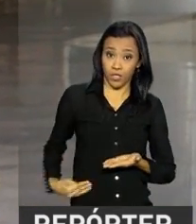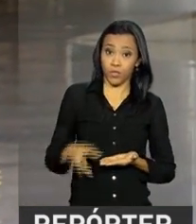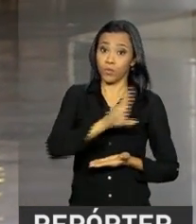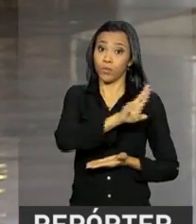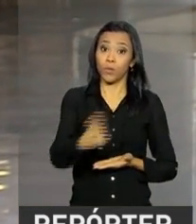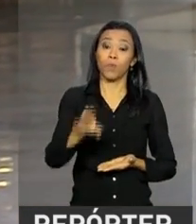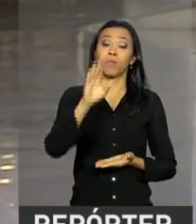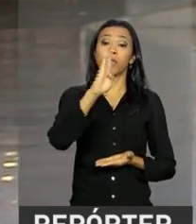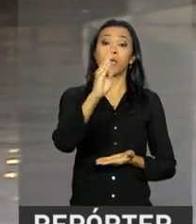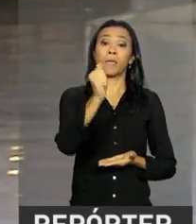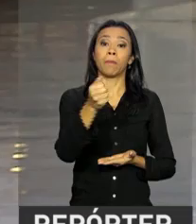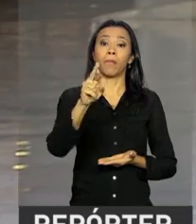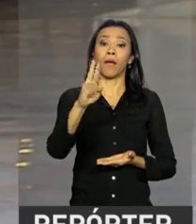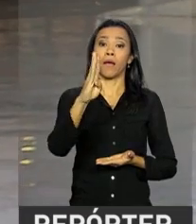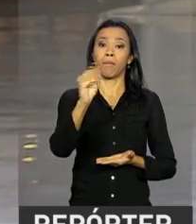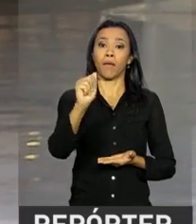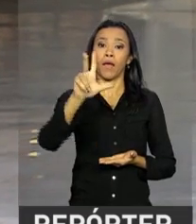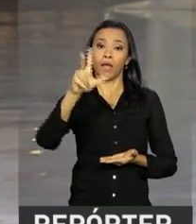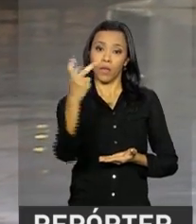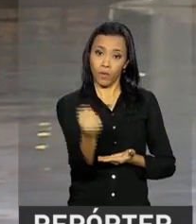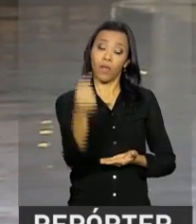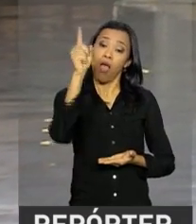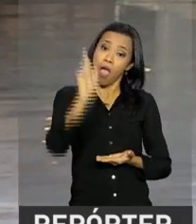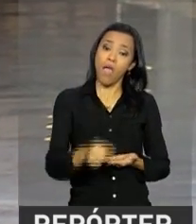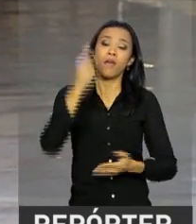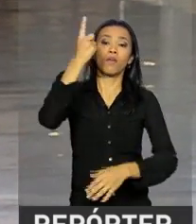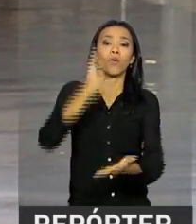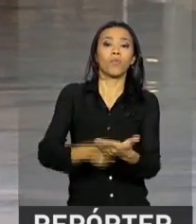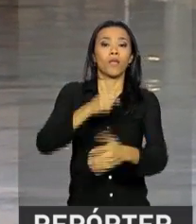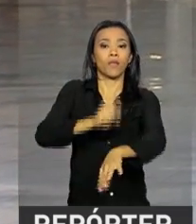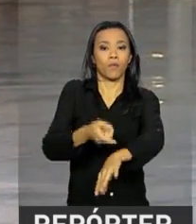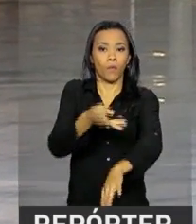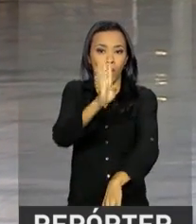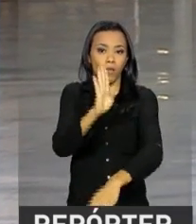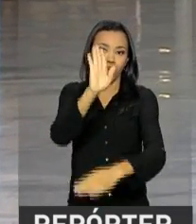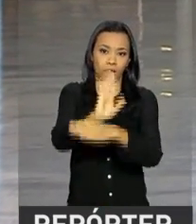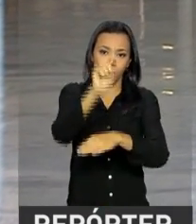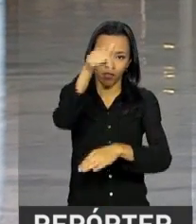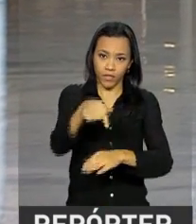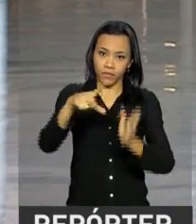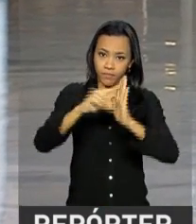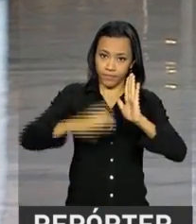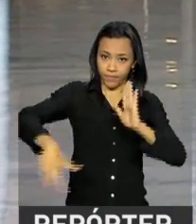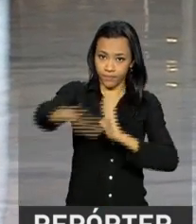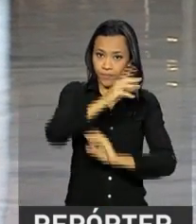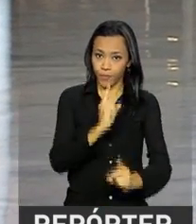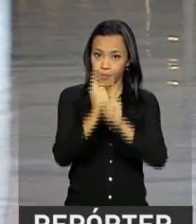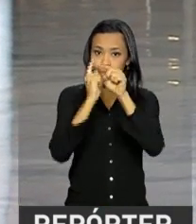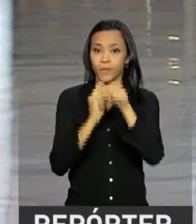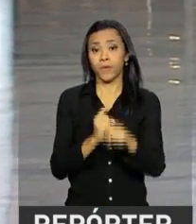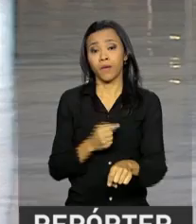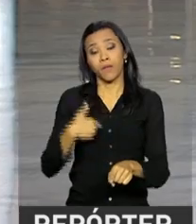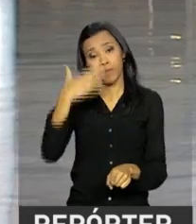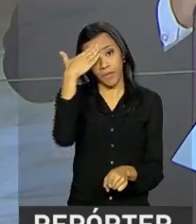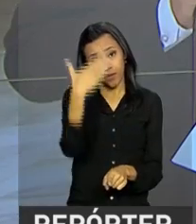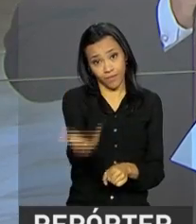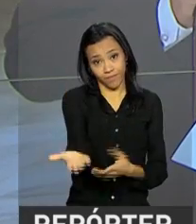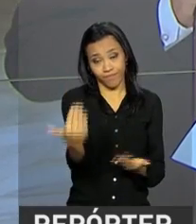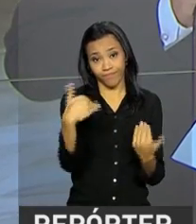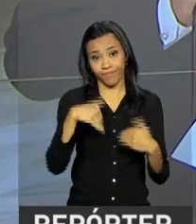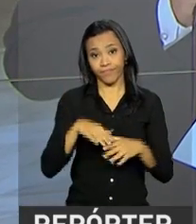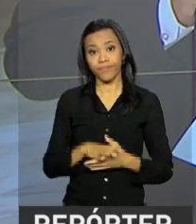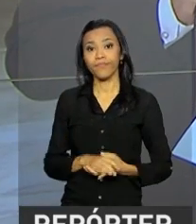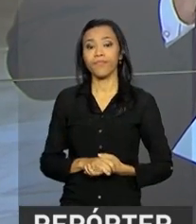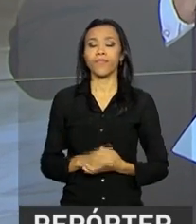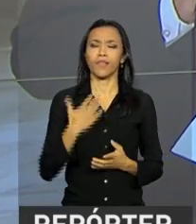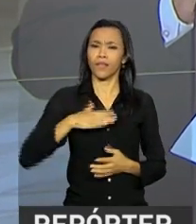ministro Helder Barbalho. Essa reunião marcada para as 16h aqui no Palácio do Planalto. Daniela, voltamos com você. Obrigada, João